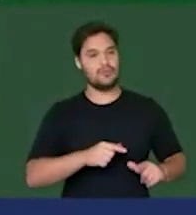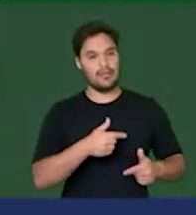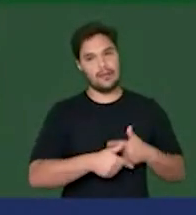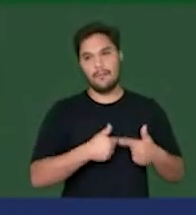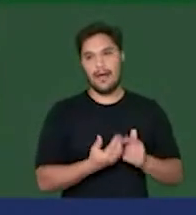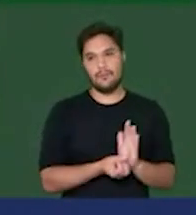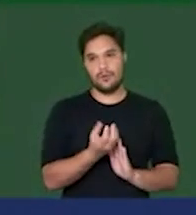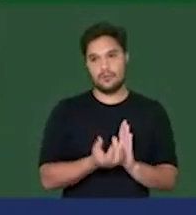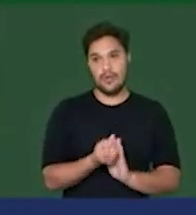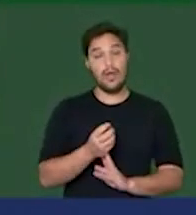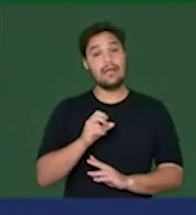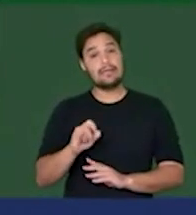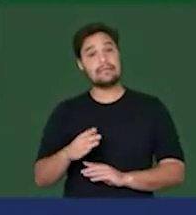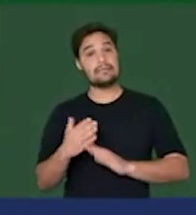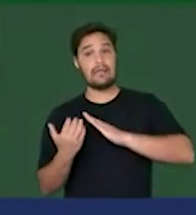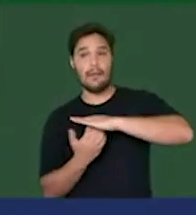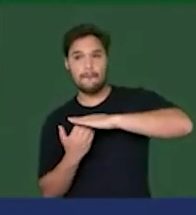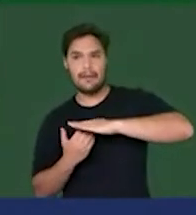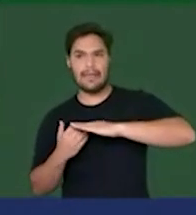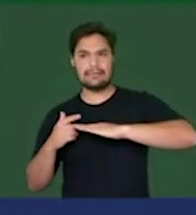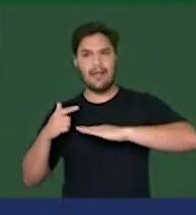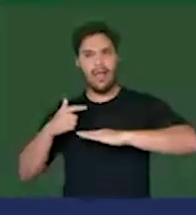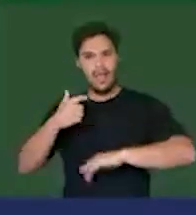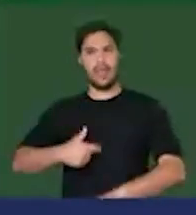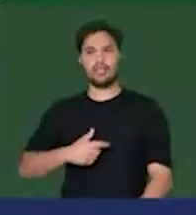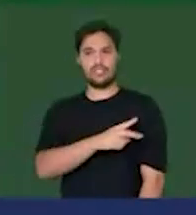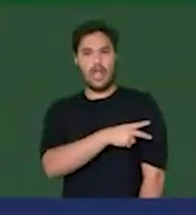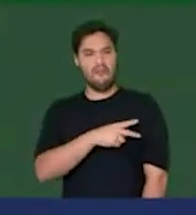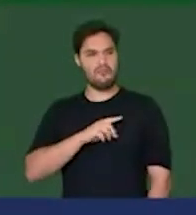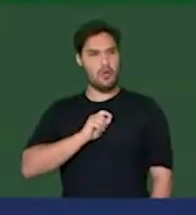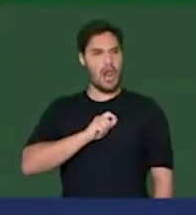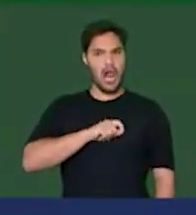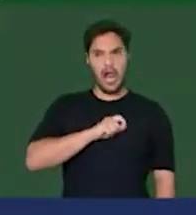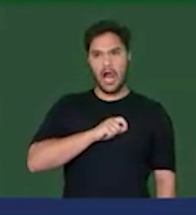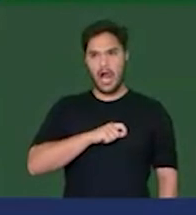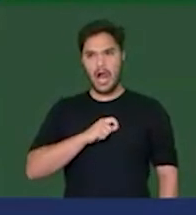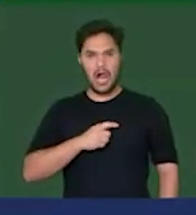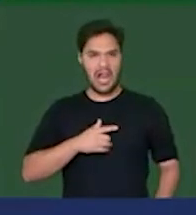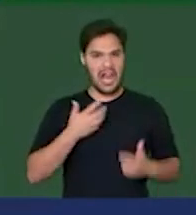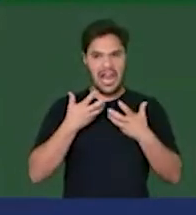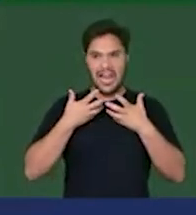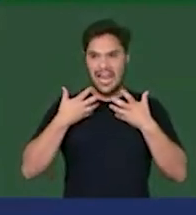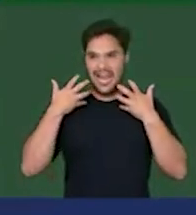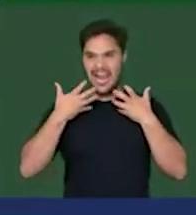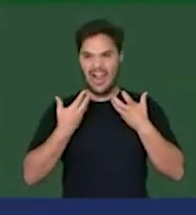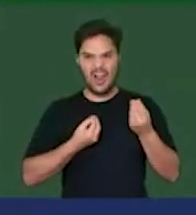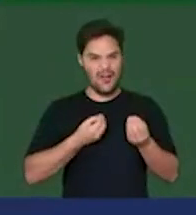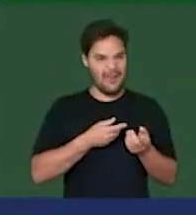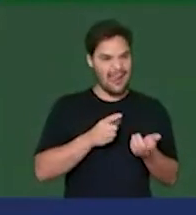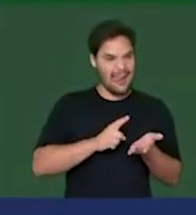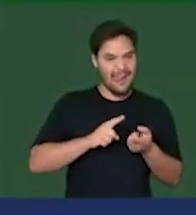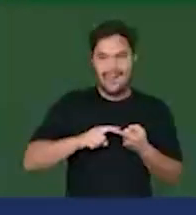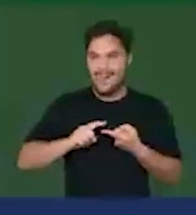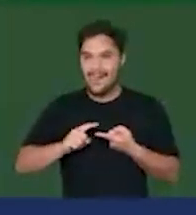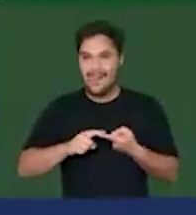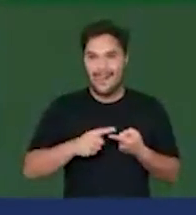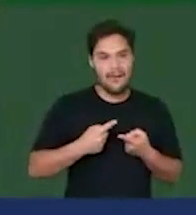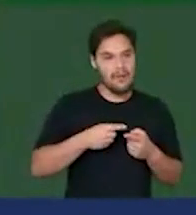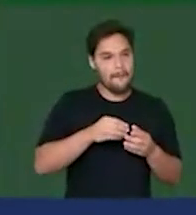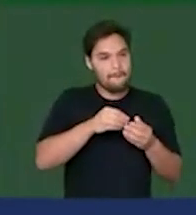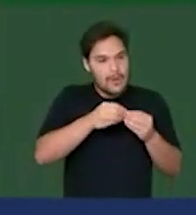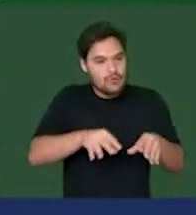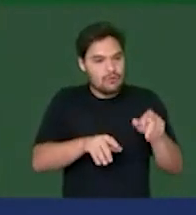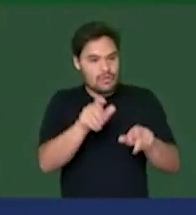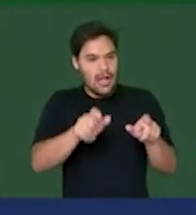produção. Não é como se o dono de empresa fosse um vilão de história em quadrinhos, que ele acorda rindo e pensando como eu vou prejudicar meus trabalhadores hoje.